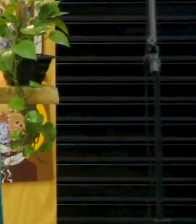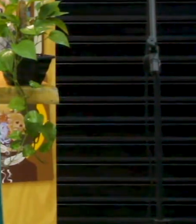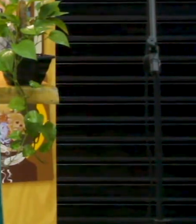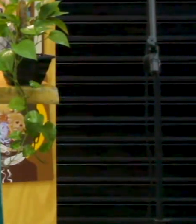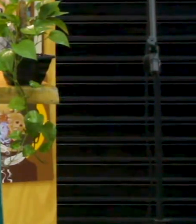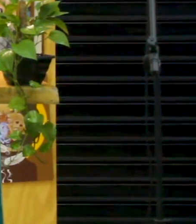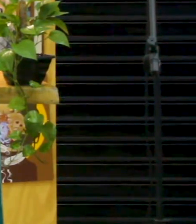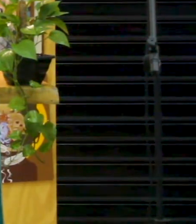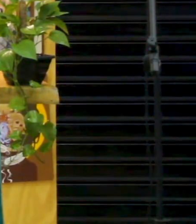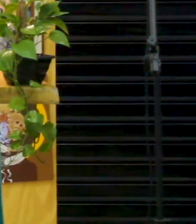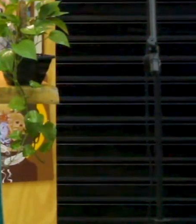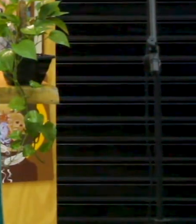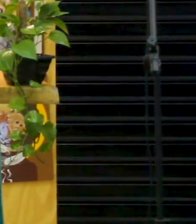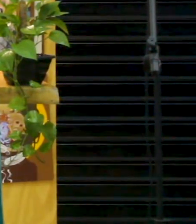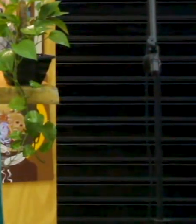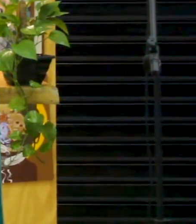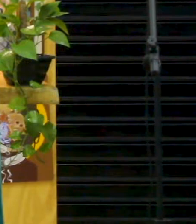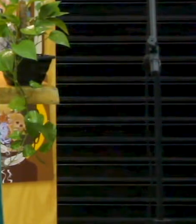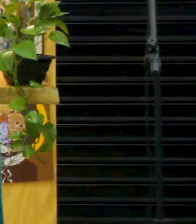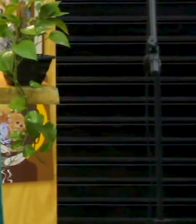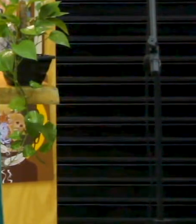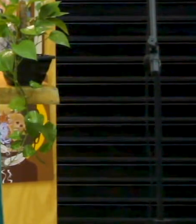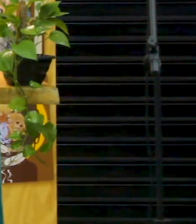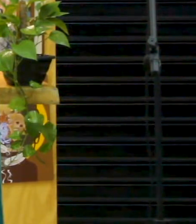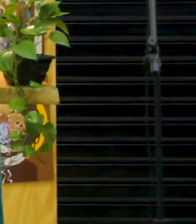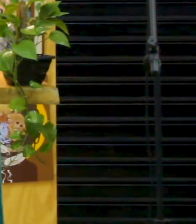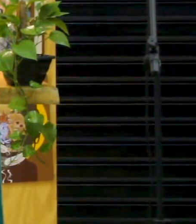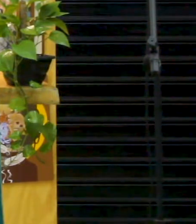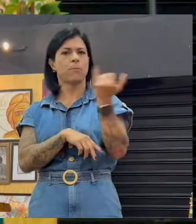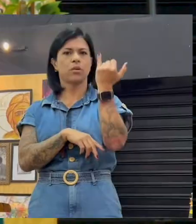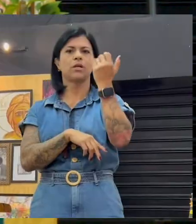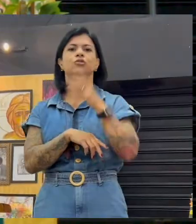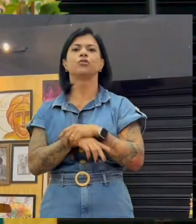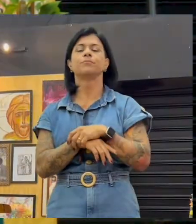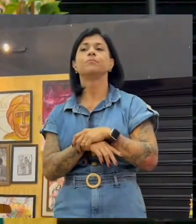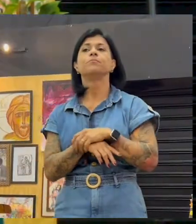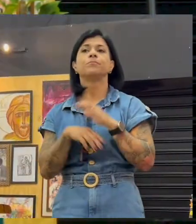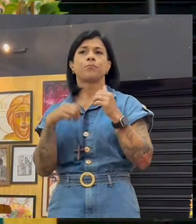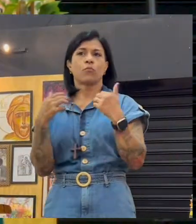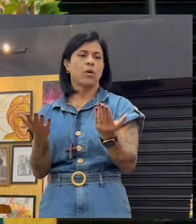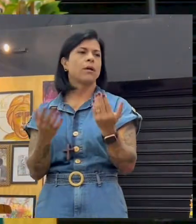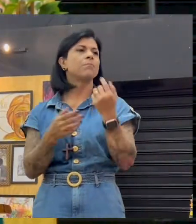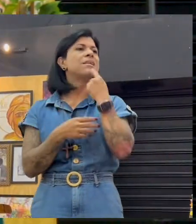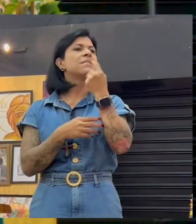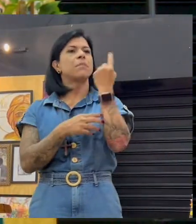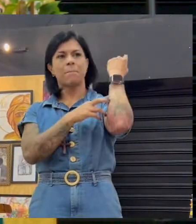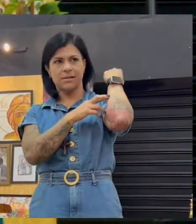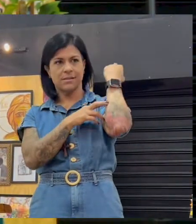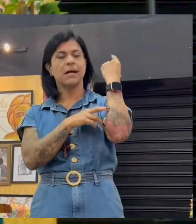trabalho. Quantos aqui trabalham todos os dias? Pode ser trabalho remunerado ou não remunerado?